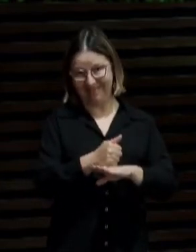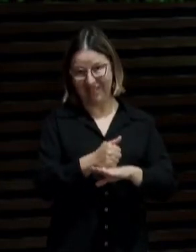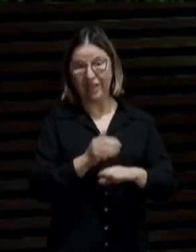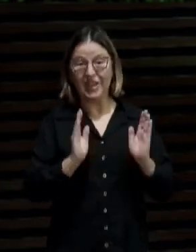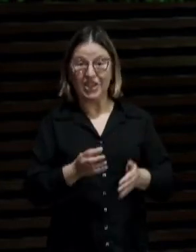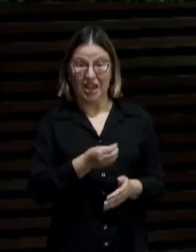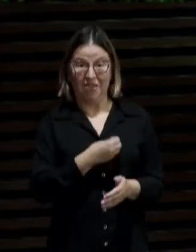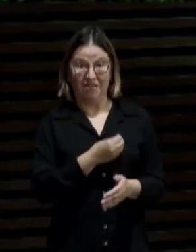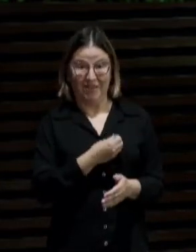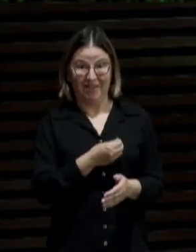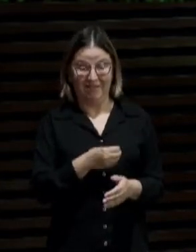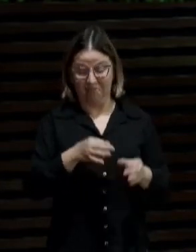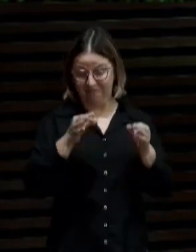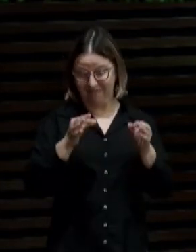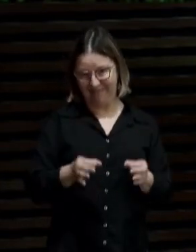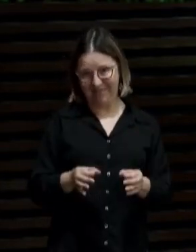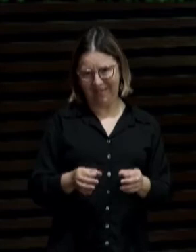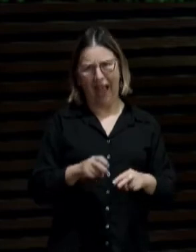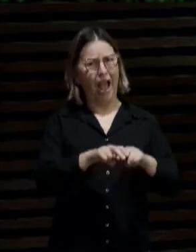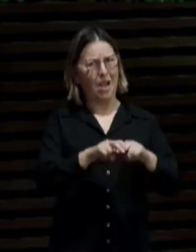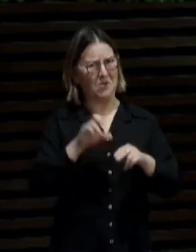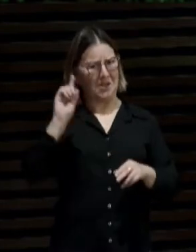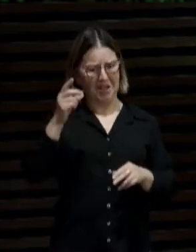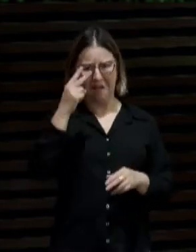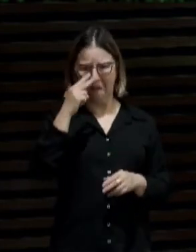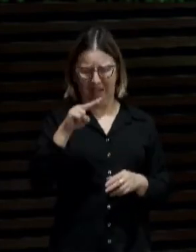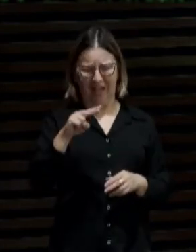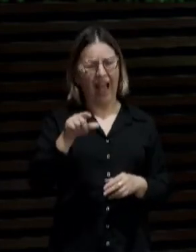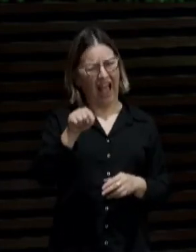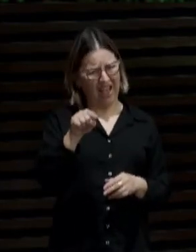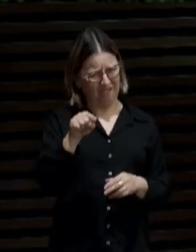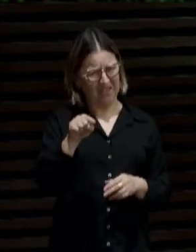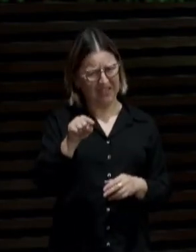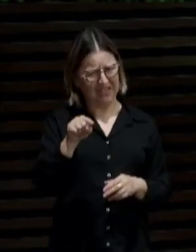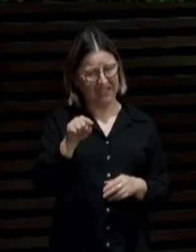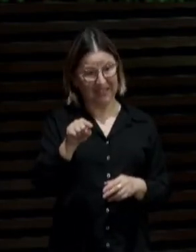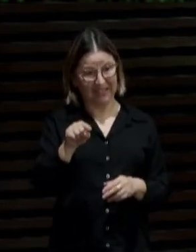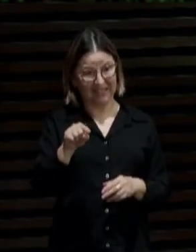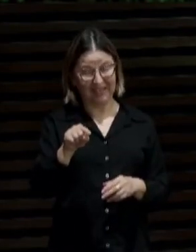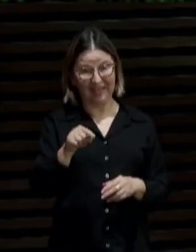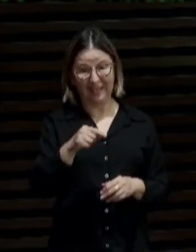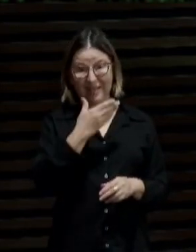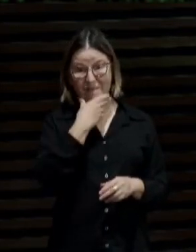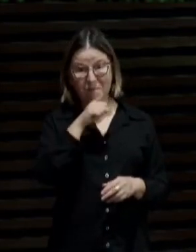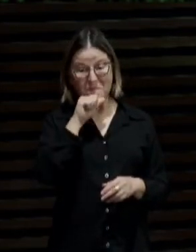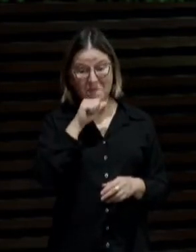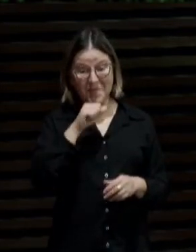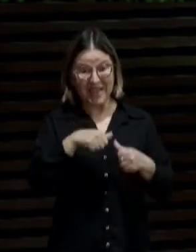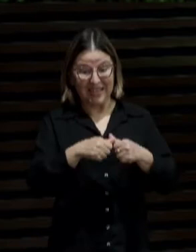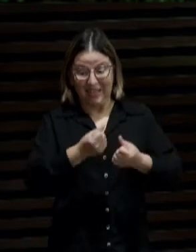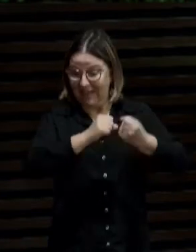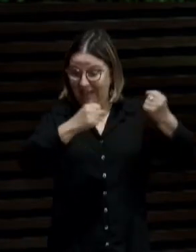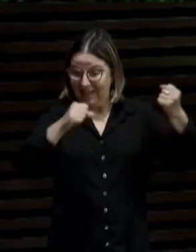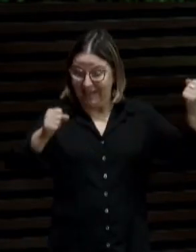vivia de acordo com isso. Por isso que Deus olhou para ele e falou, você é o pai dessa grande nação que eu vou construir.